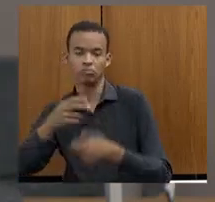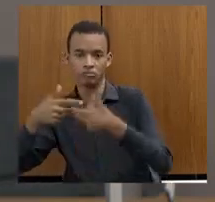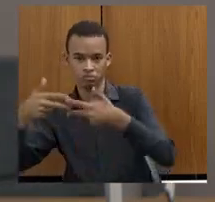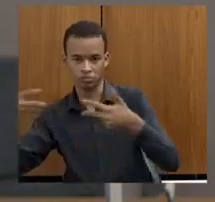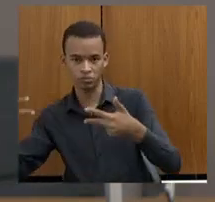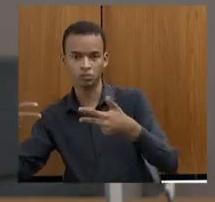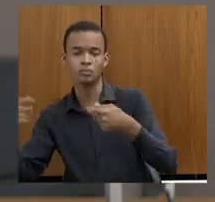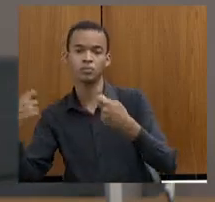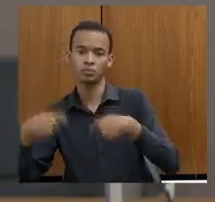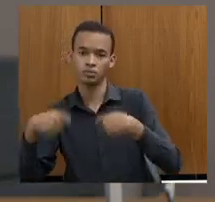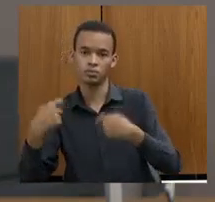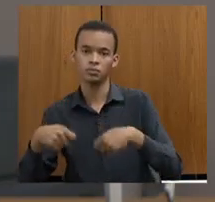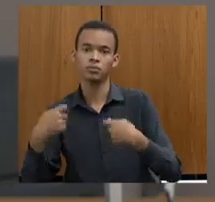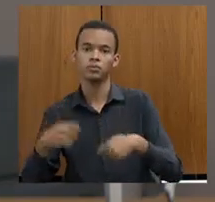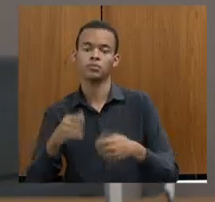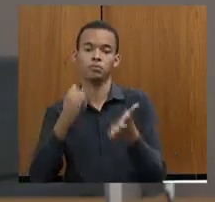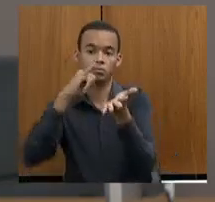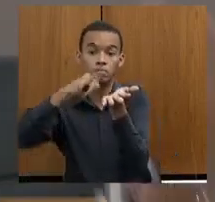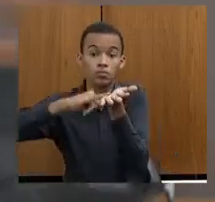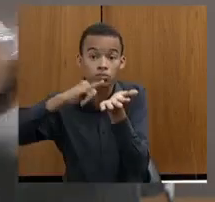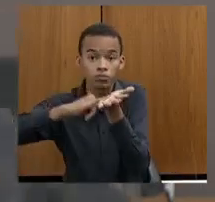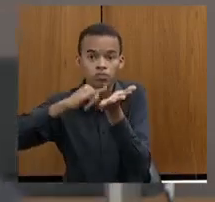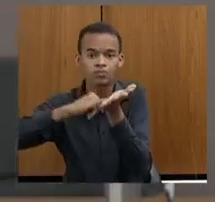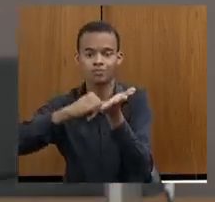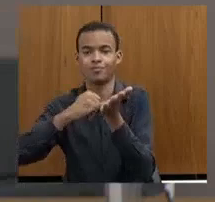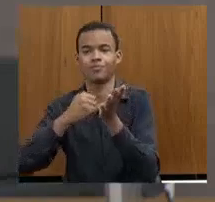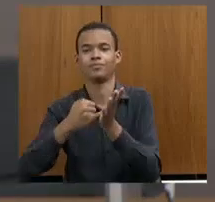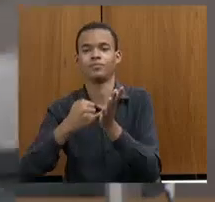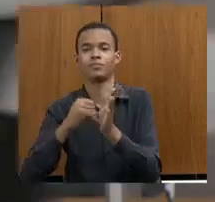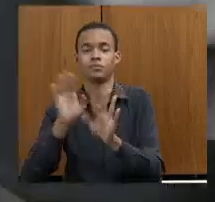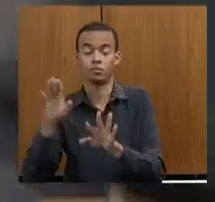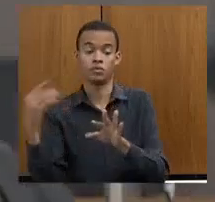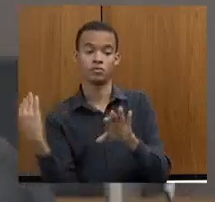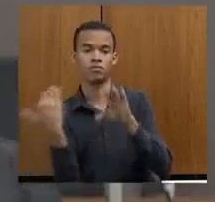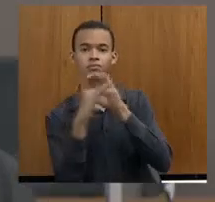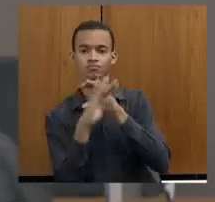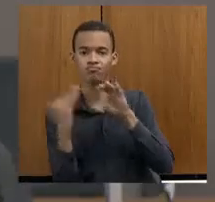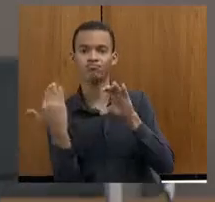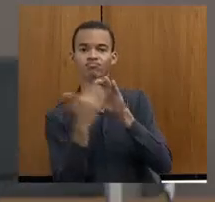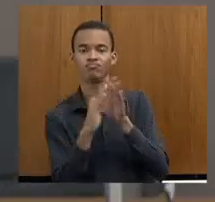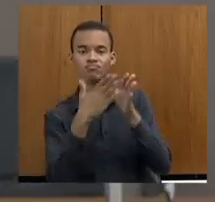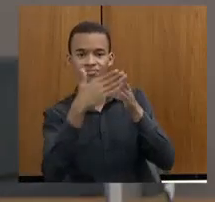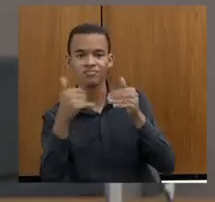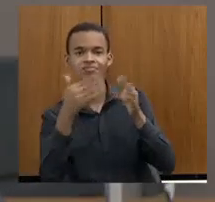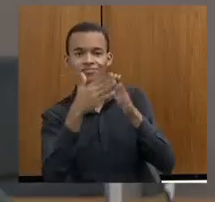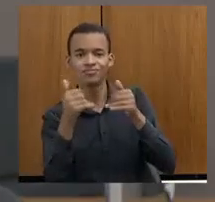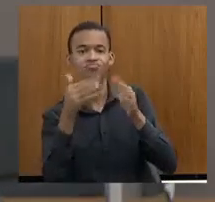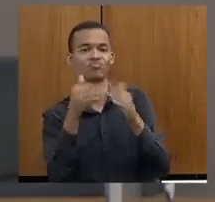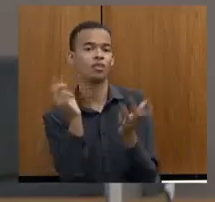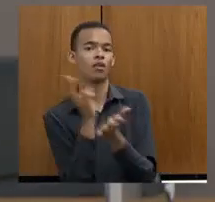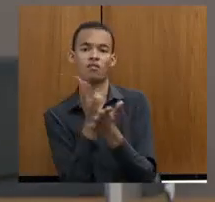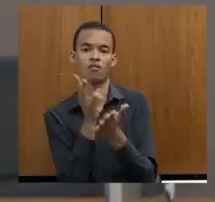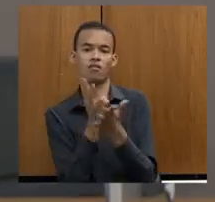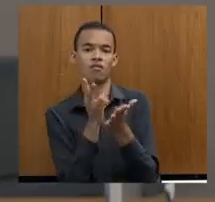pedidos como Esses deputados chegam na cofin a cada reunião que nós fazemos e a função da cofin é